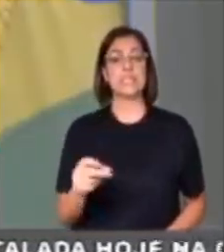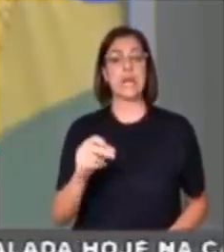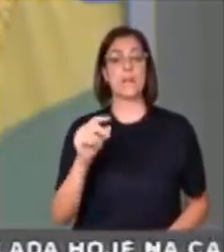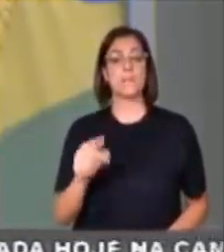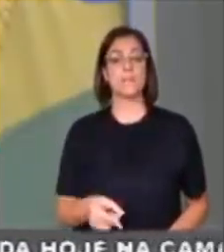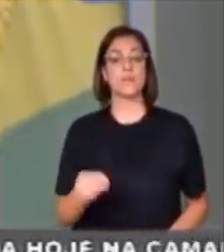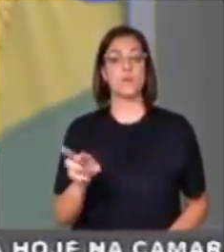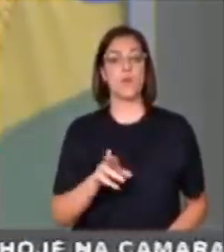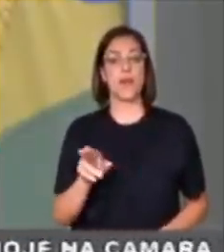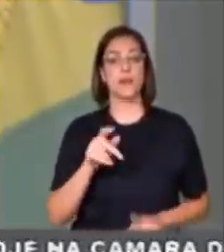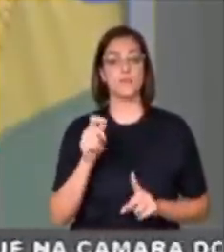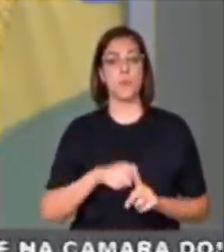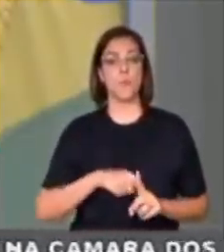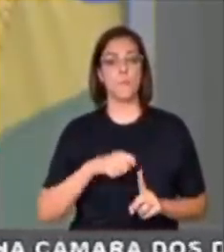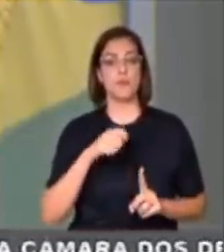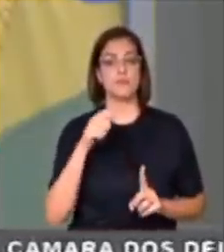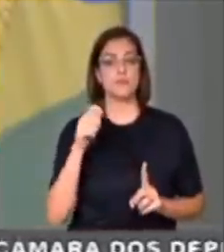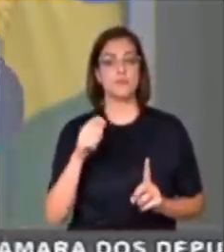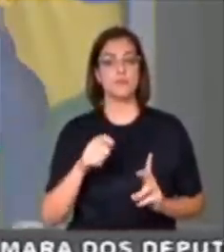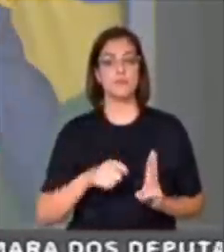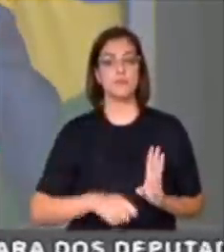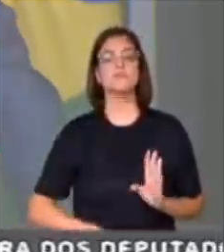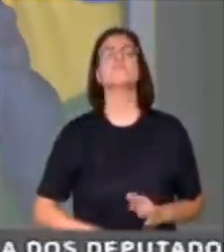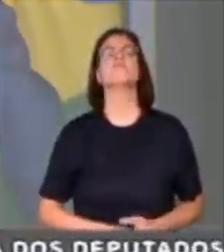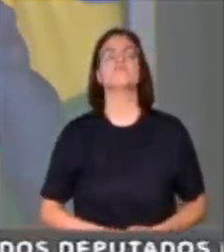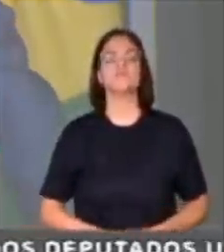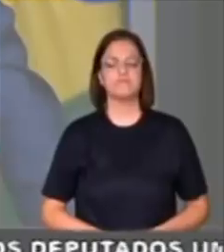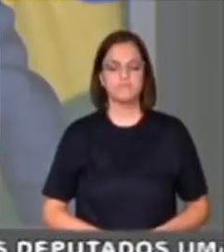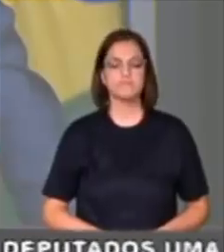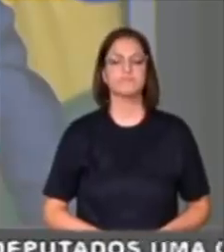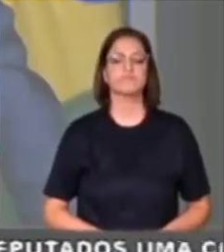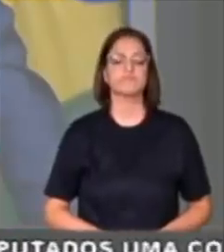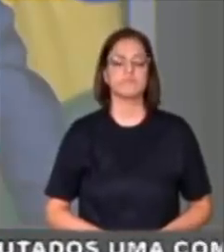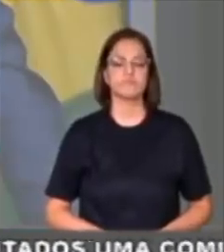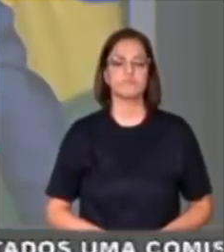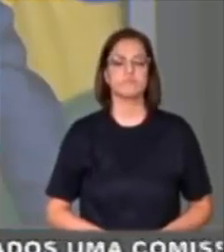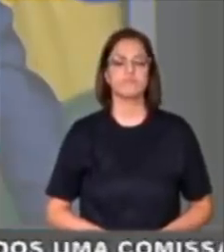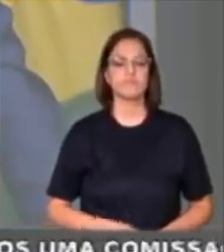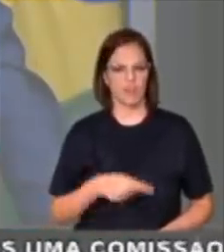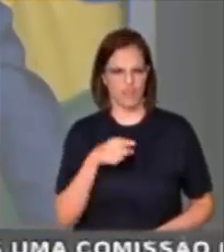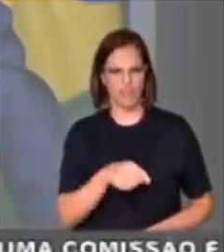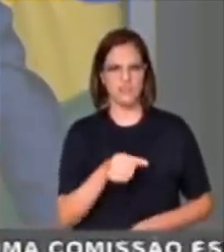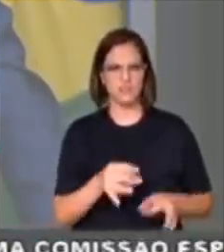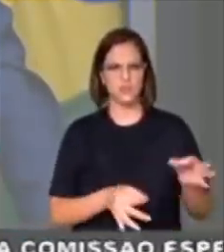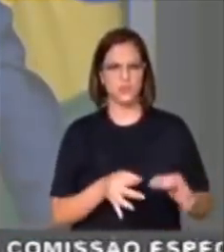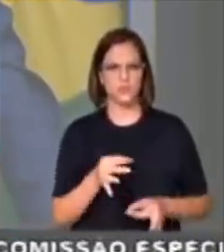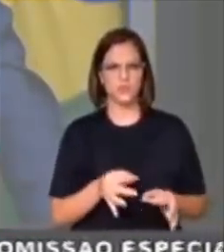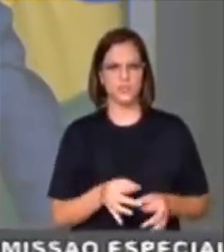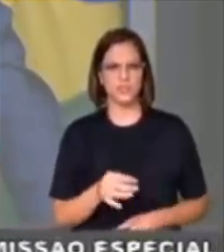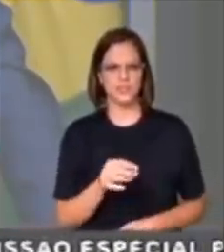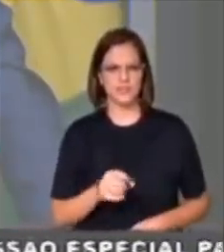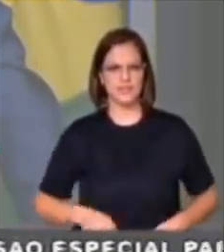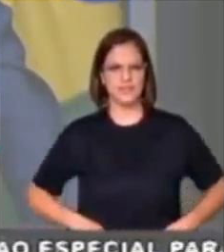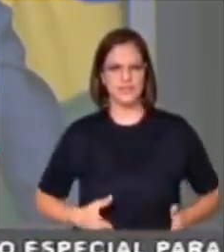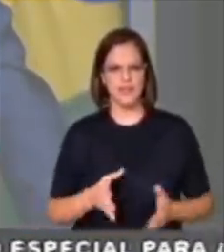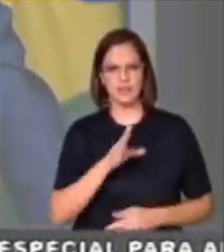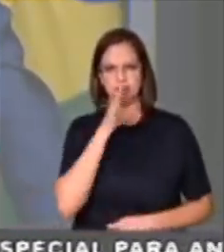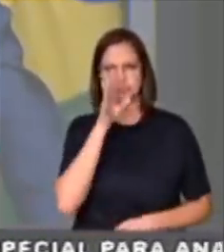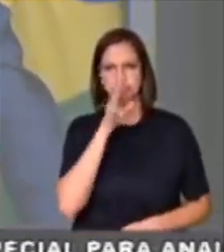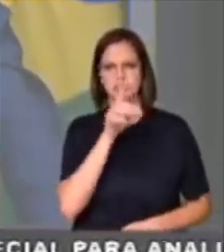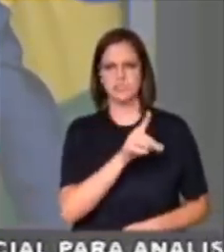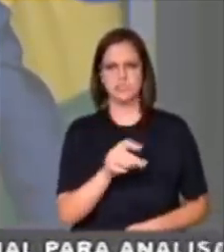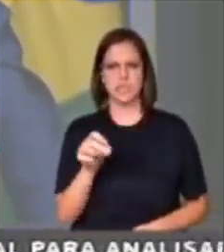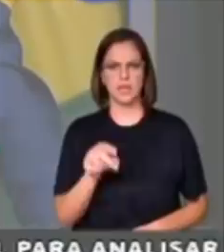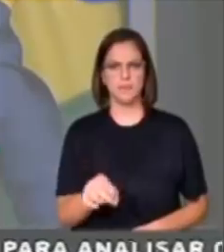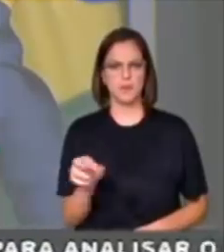reais por mês. E é justamente para essa justiça que gasta 100 mil reais por mês